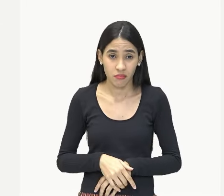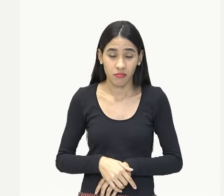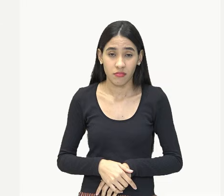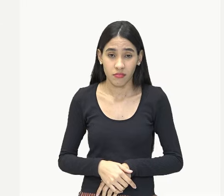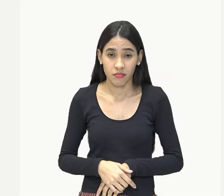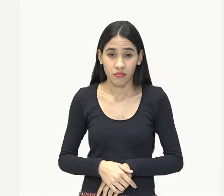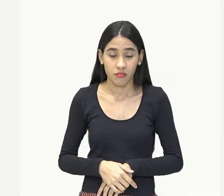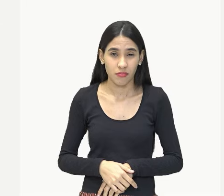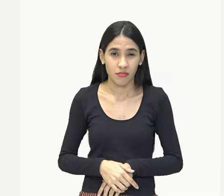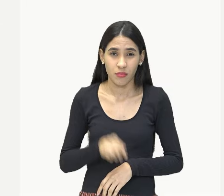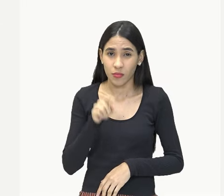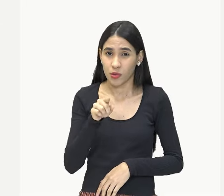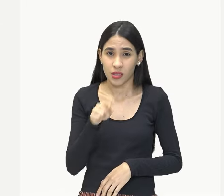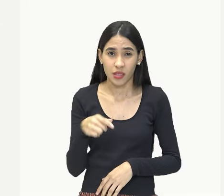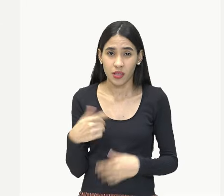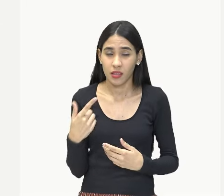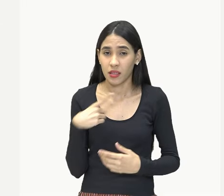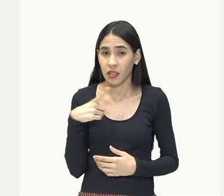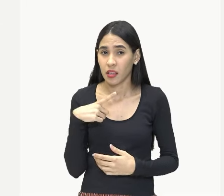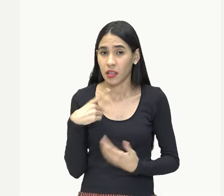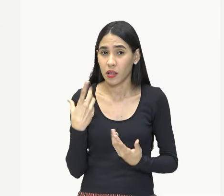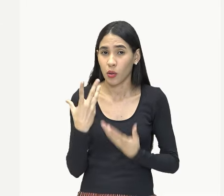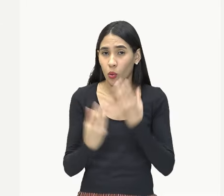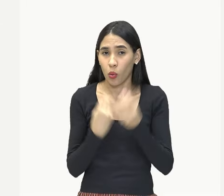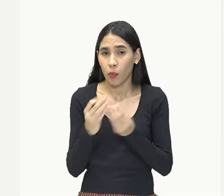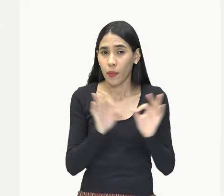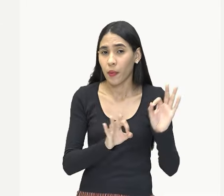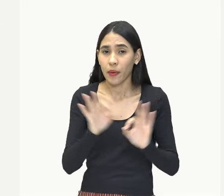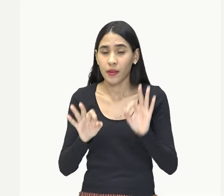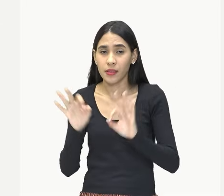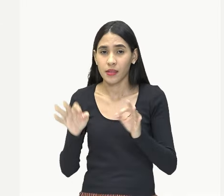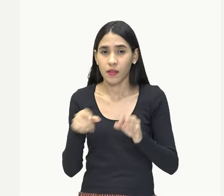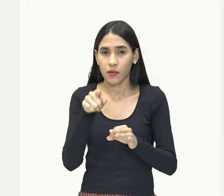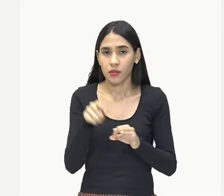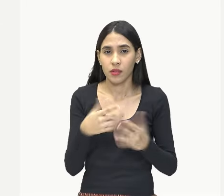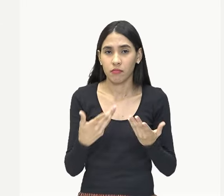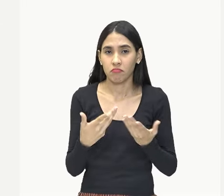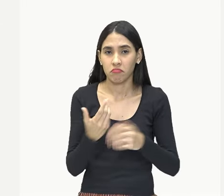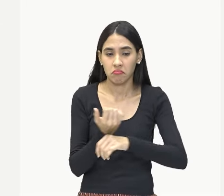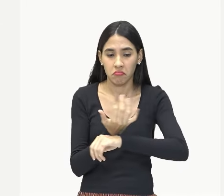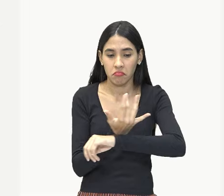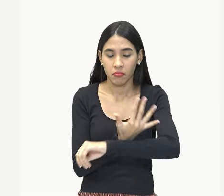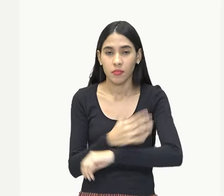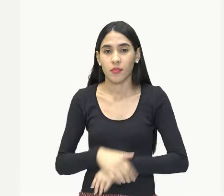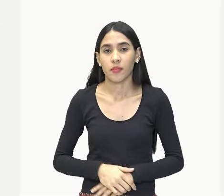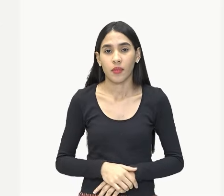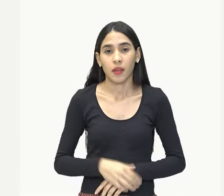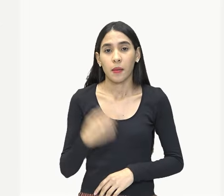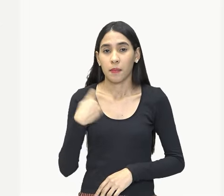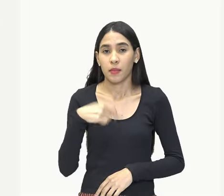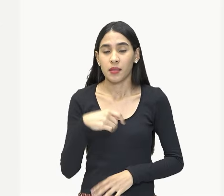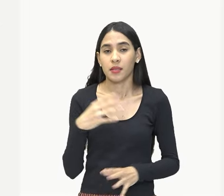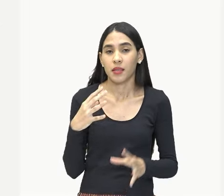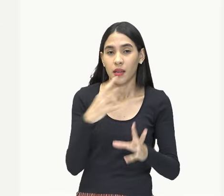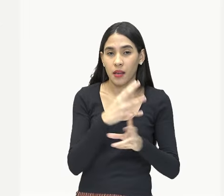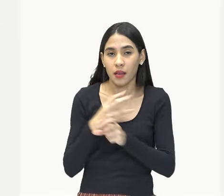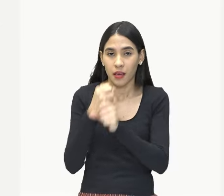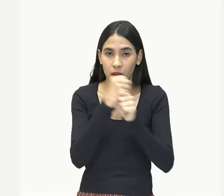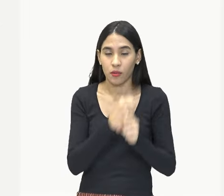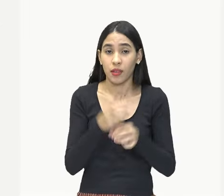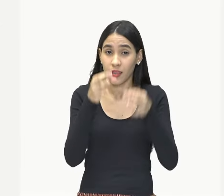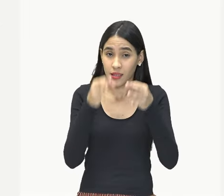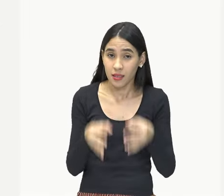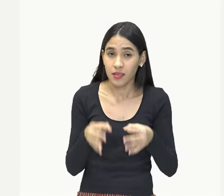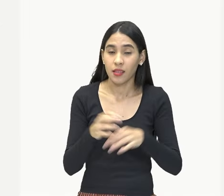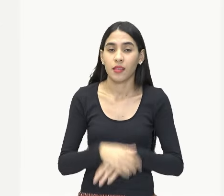O que é que você tem aí que determinar para fazer o seu plantio? Você vai ter aí que calcular da maneira